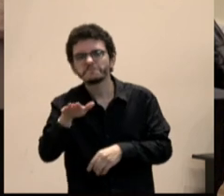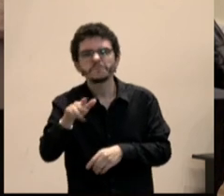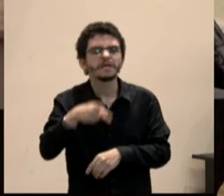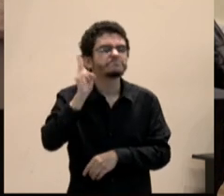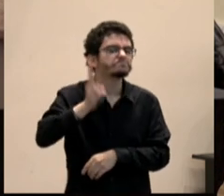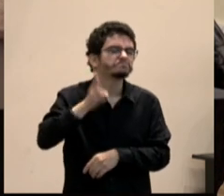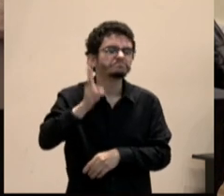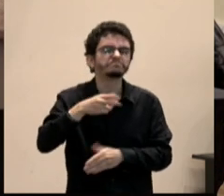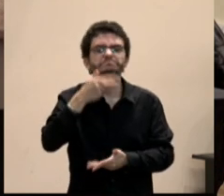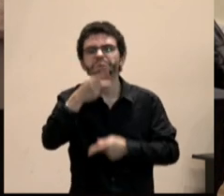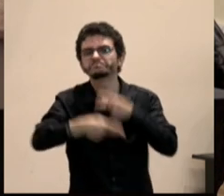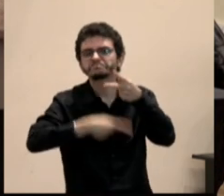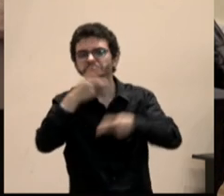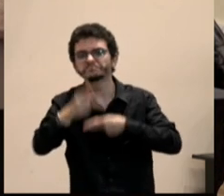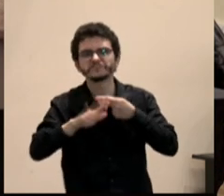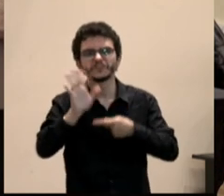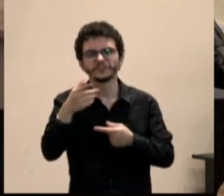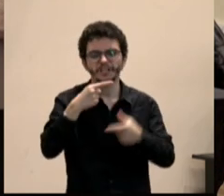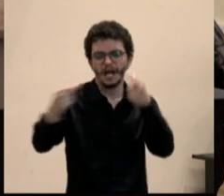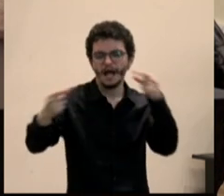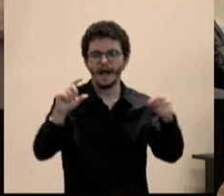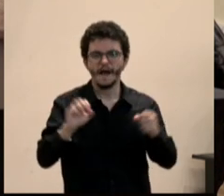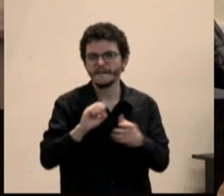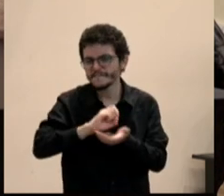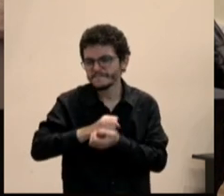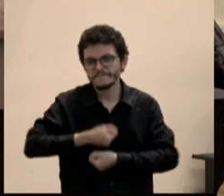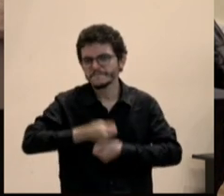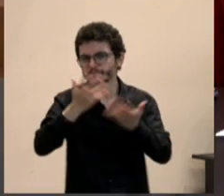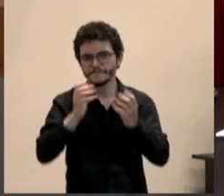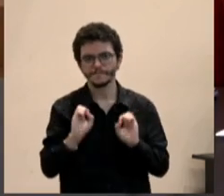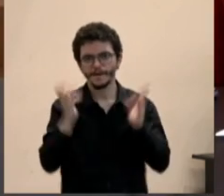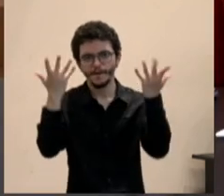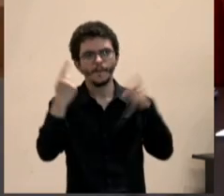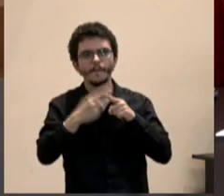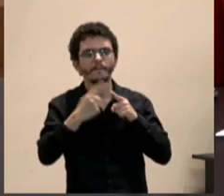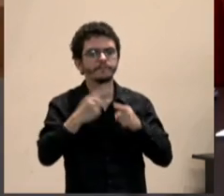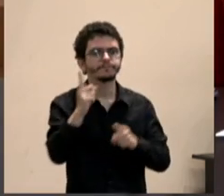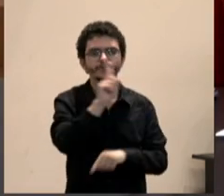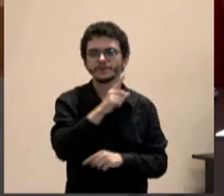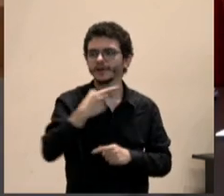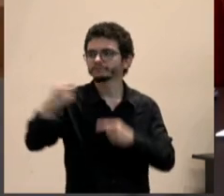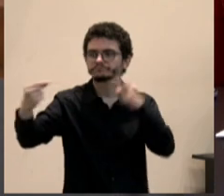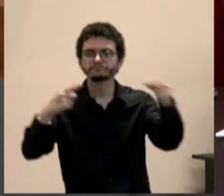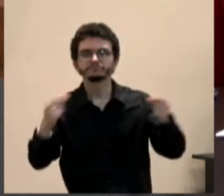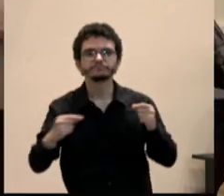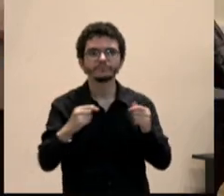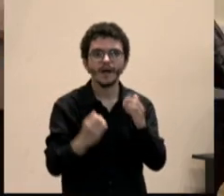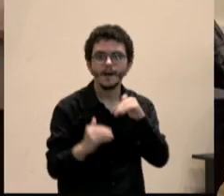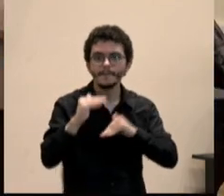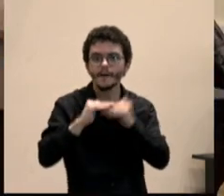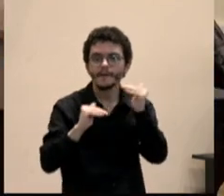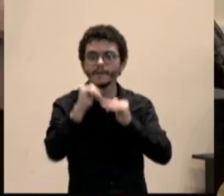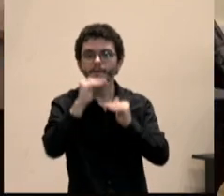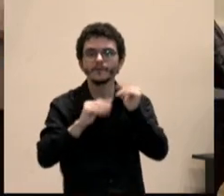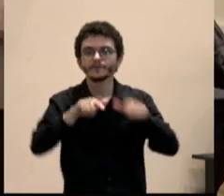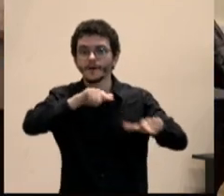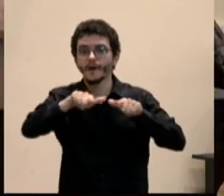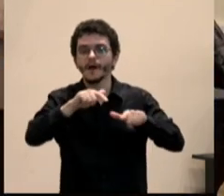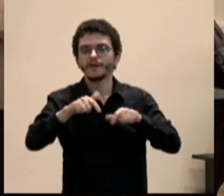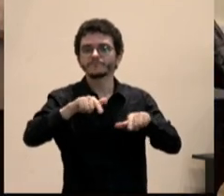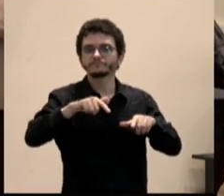já saíram de vários eventos, aplaudidos porque estavam indo construir a carreira dos trabalhadores, e até então não